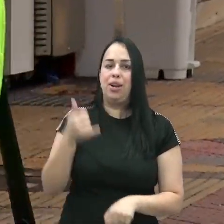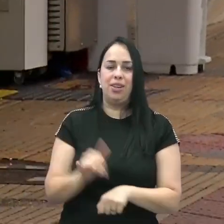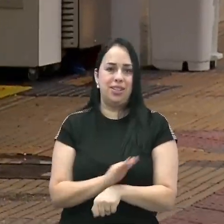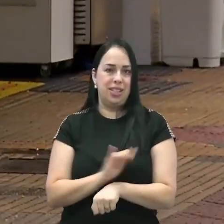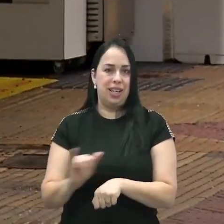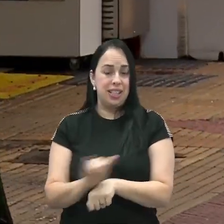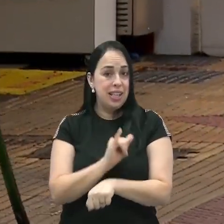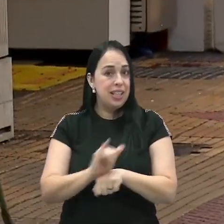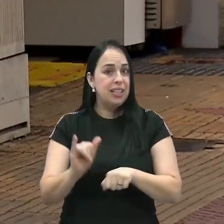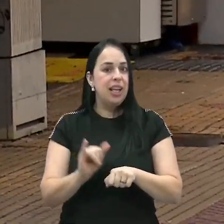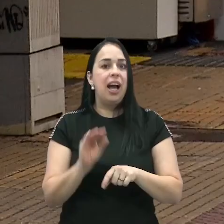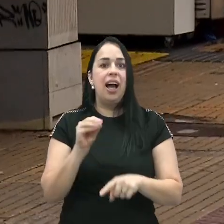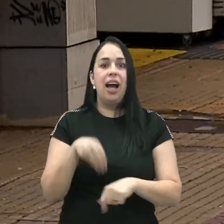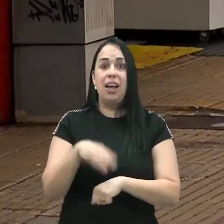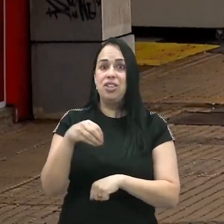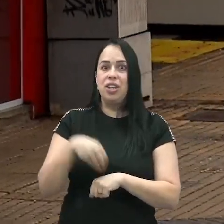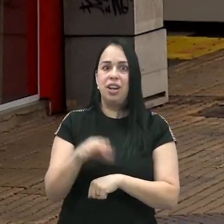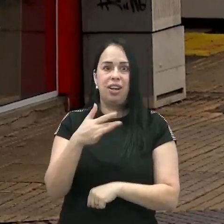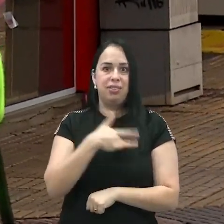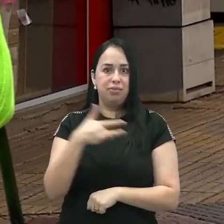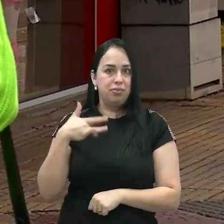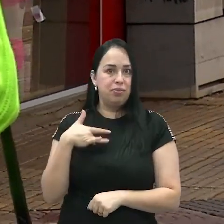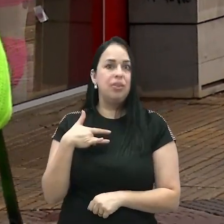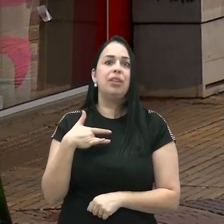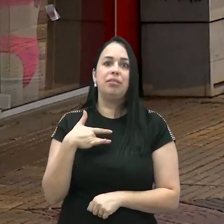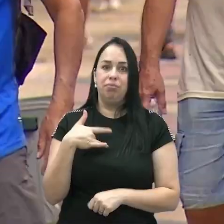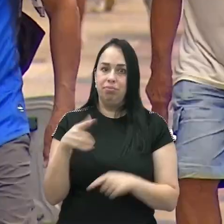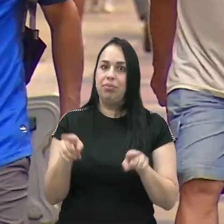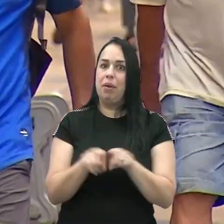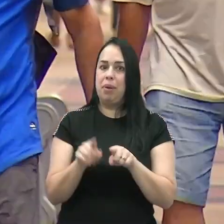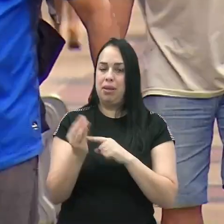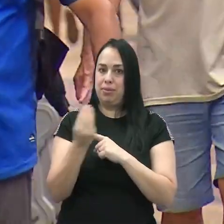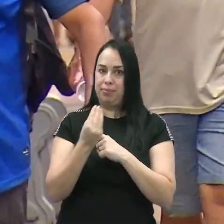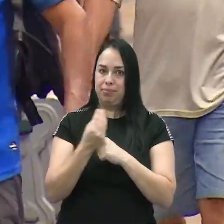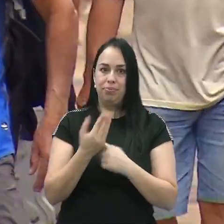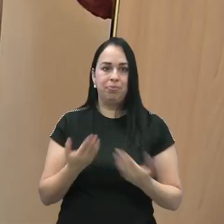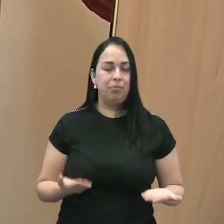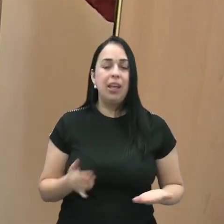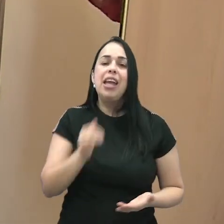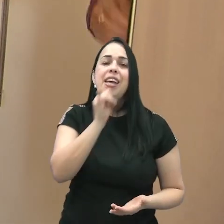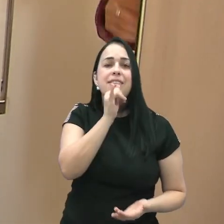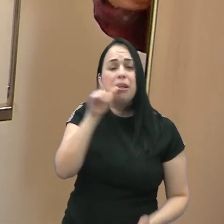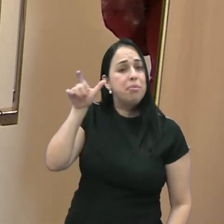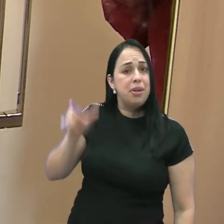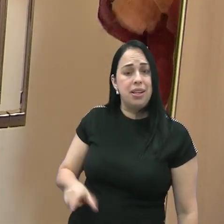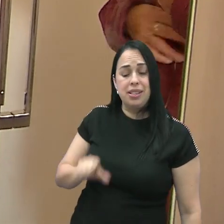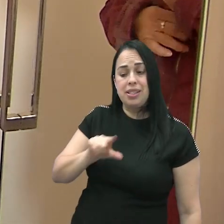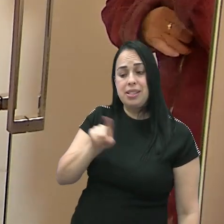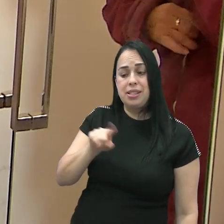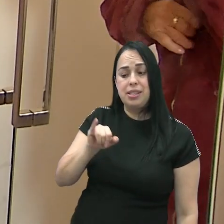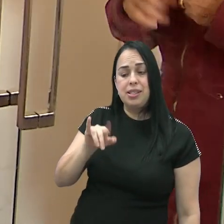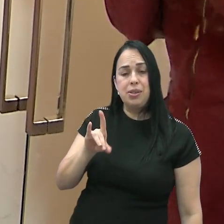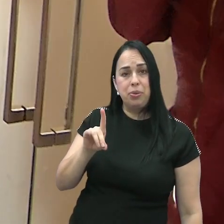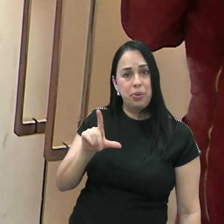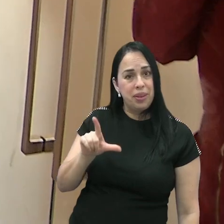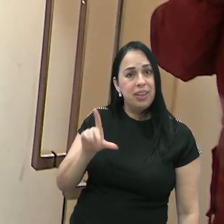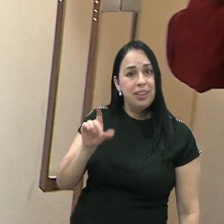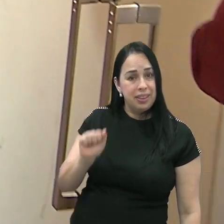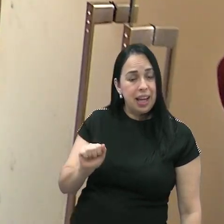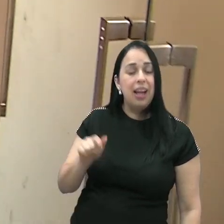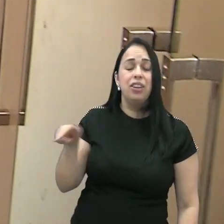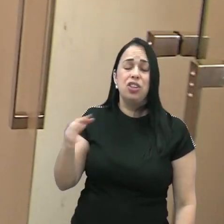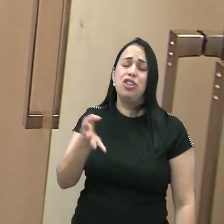caminho. Por isso, a dica é manter hábitos saudáveis e se proteger. Fica o exemplo da dona Zilda,